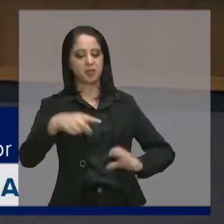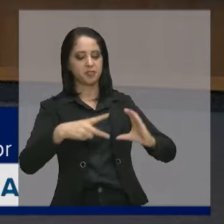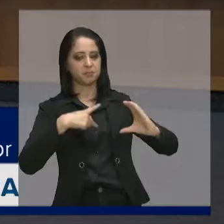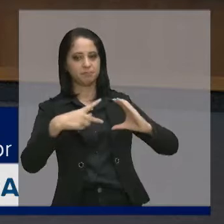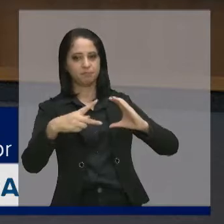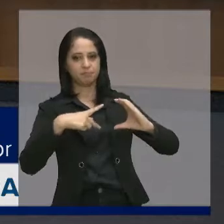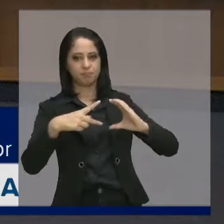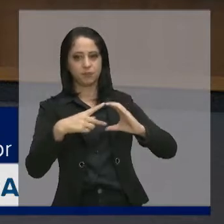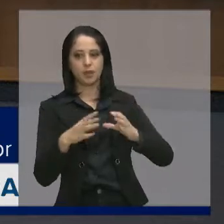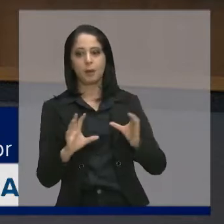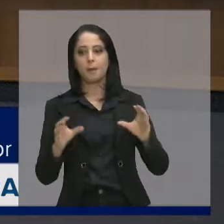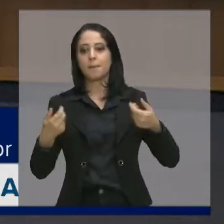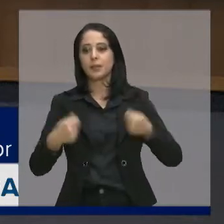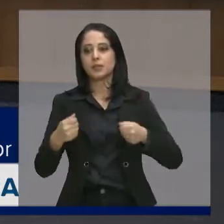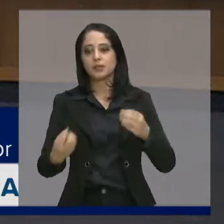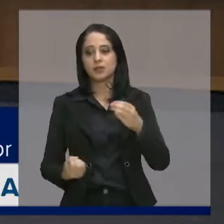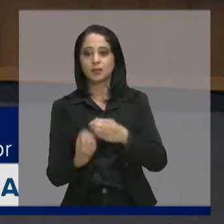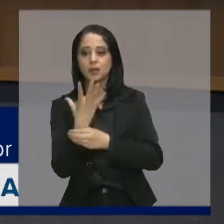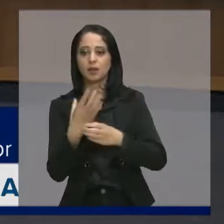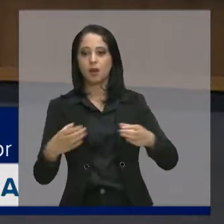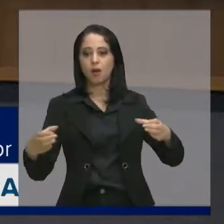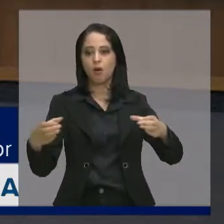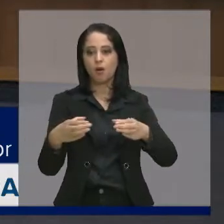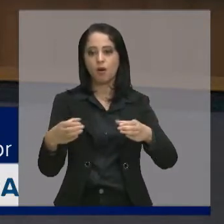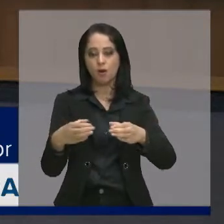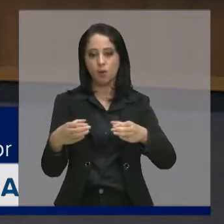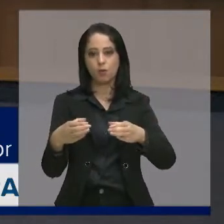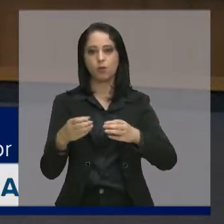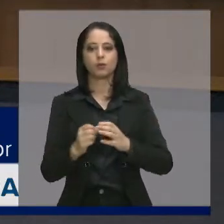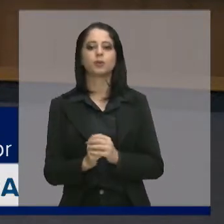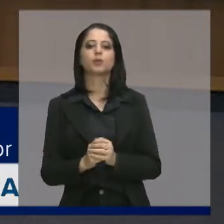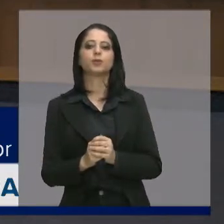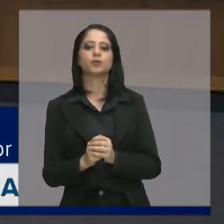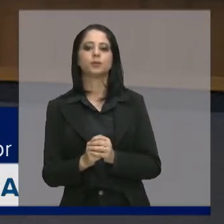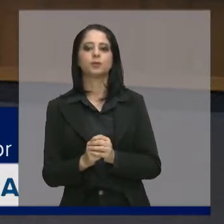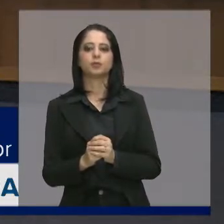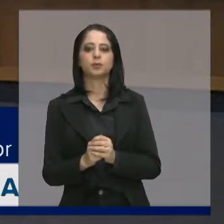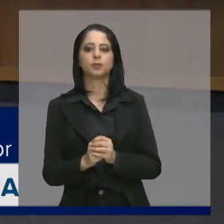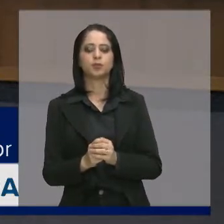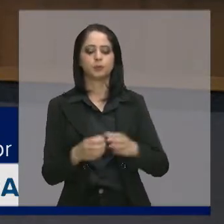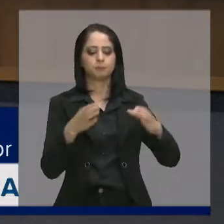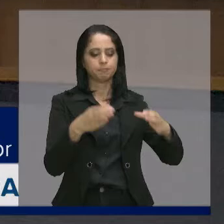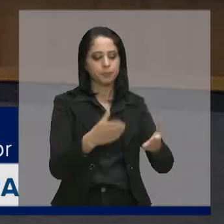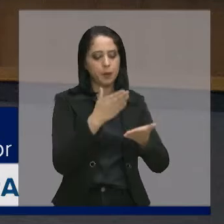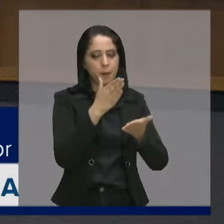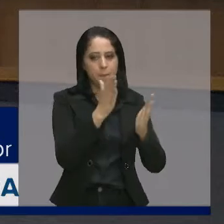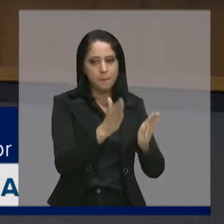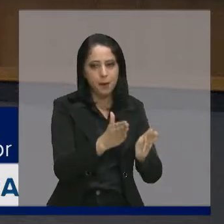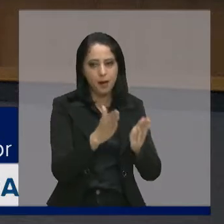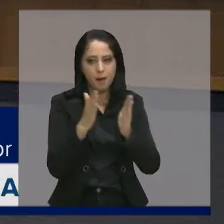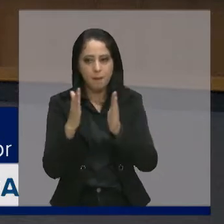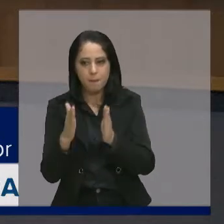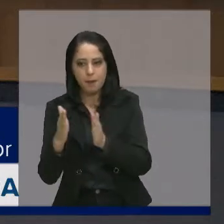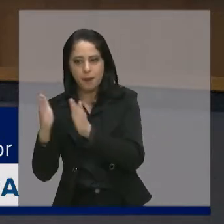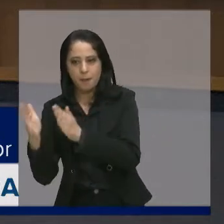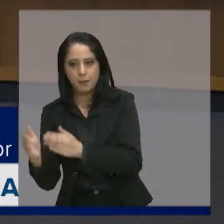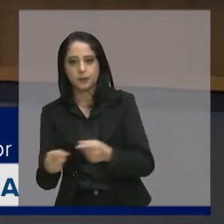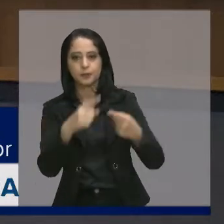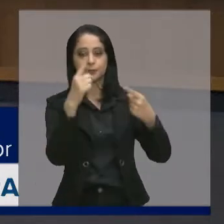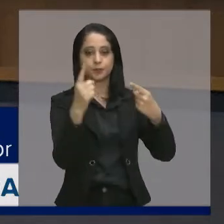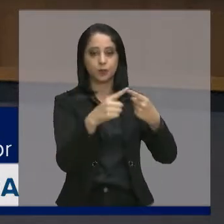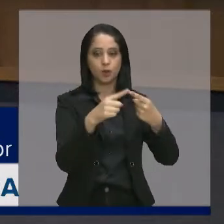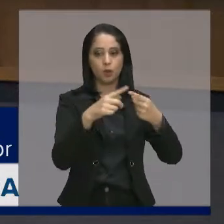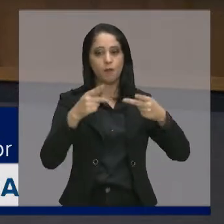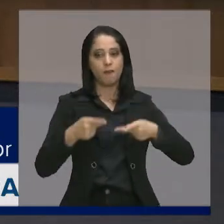uma comissão e que faça várias etapas. Uma, fazer aqui uma visita